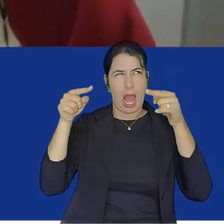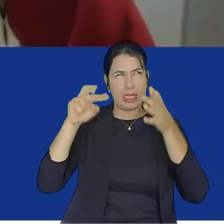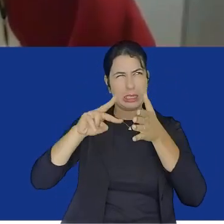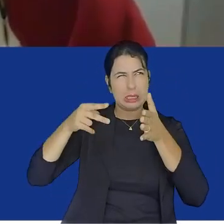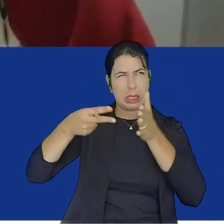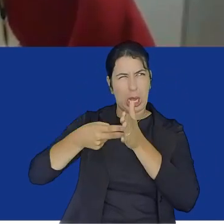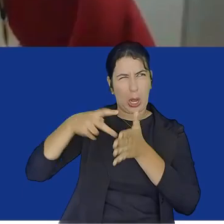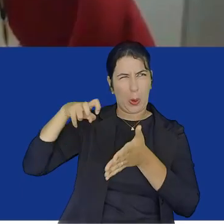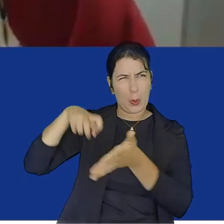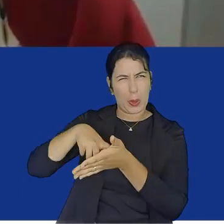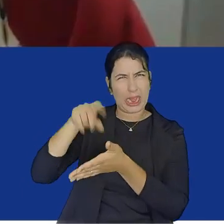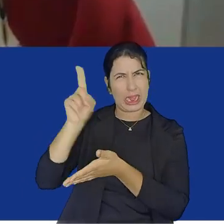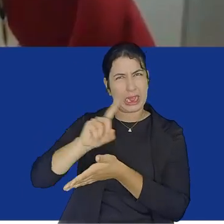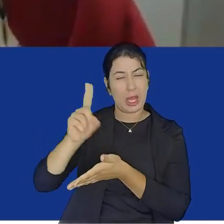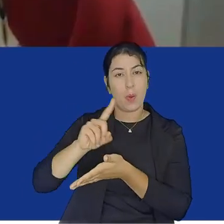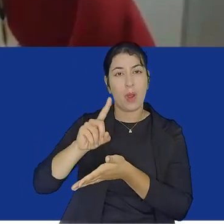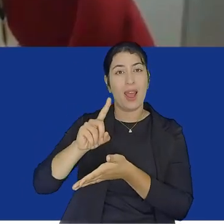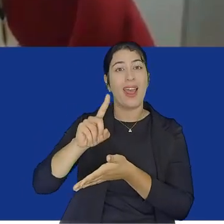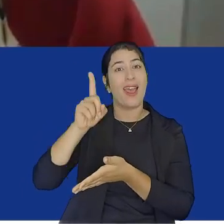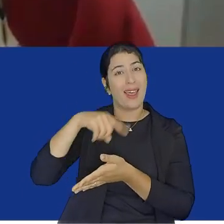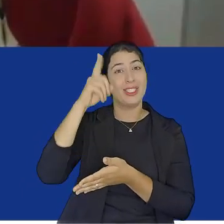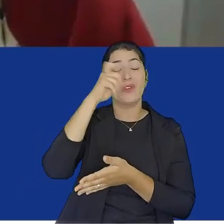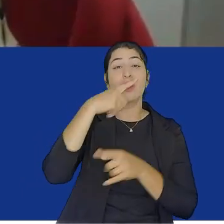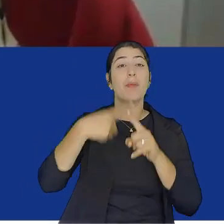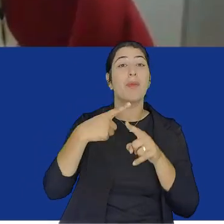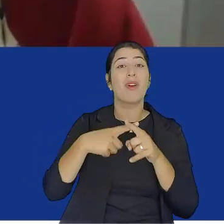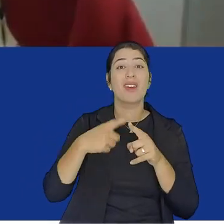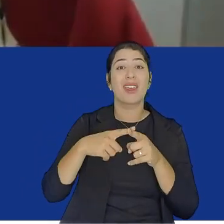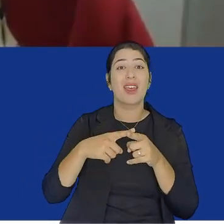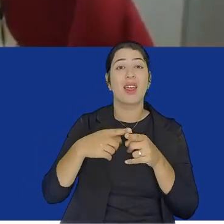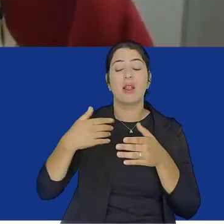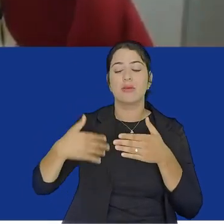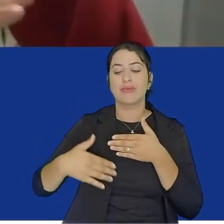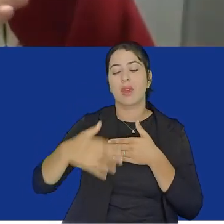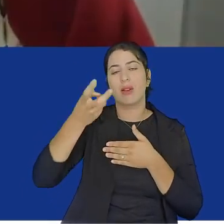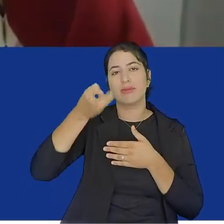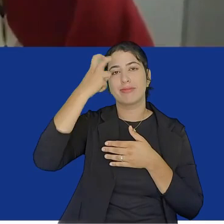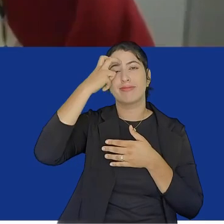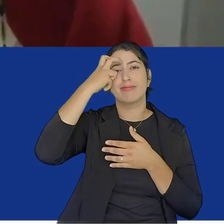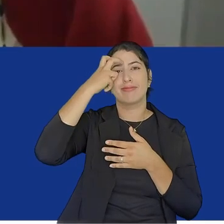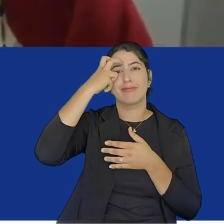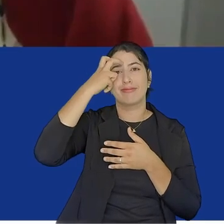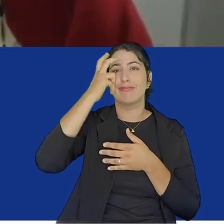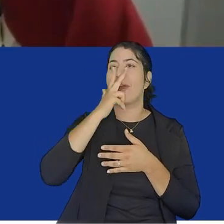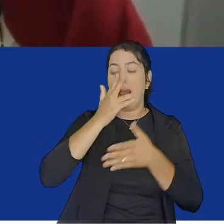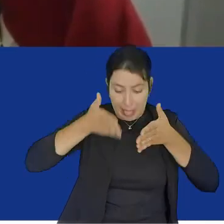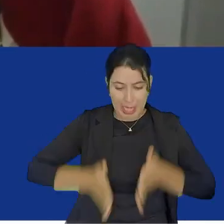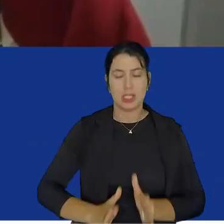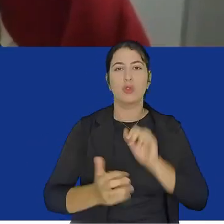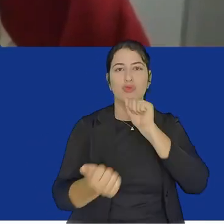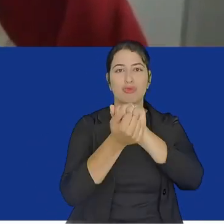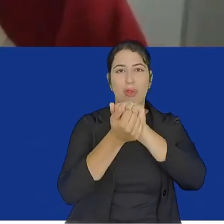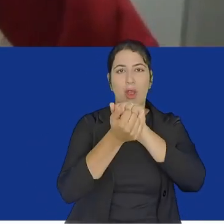o que quer dizer que é cultural? Cultural é assim, ó, foi cultivado junto com você, nasceu junto com você. Eu